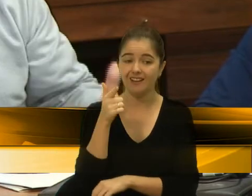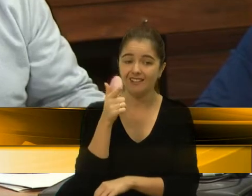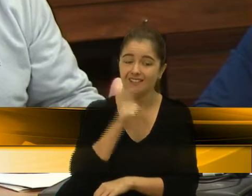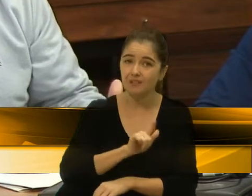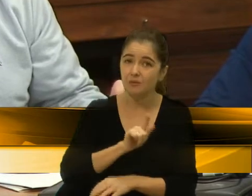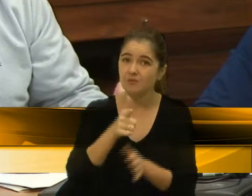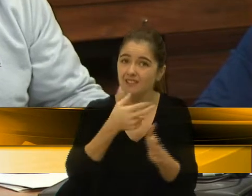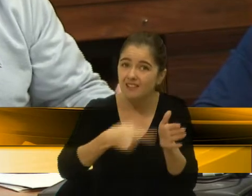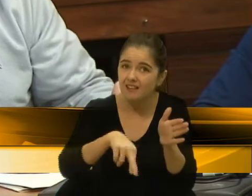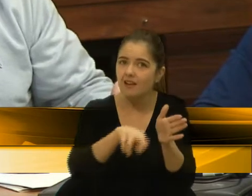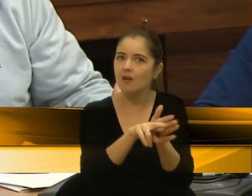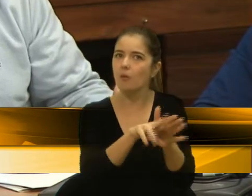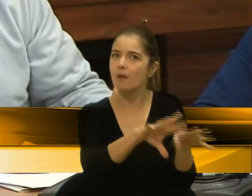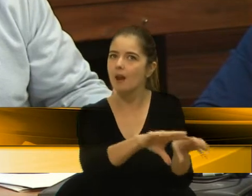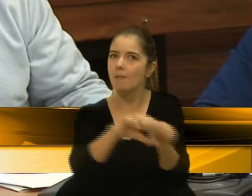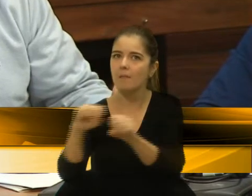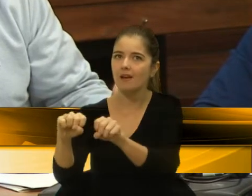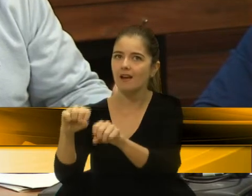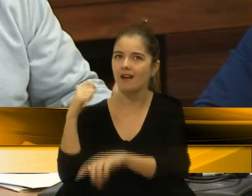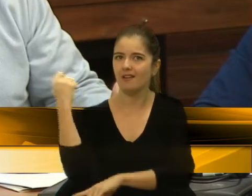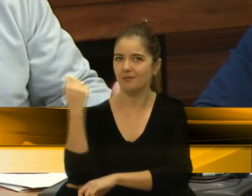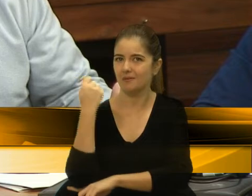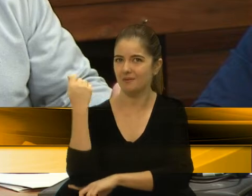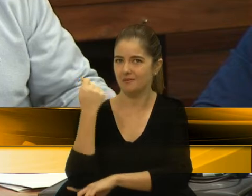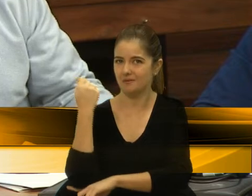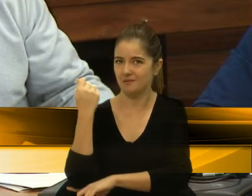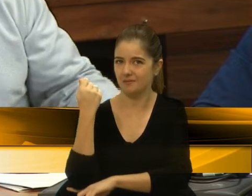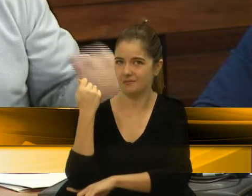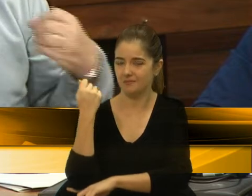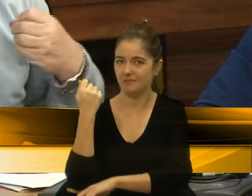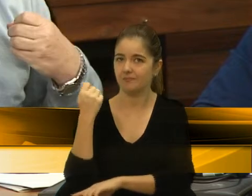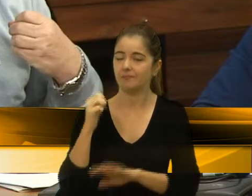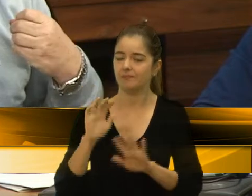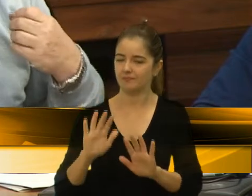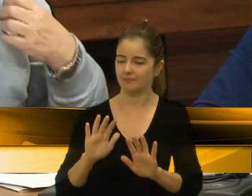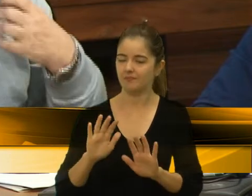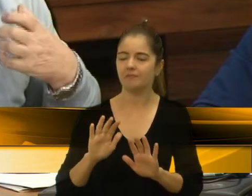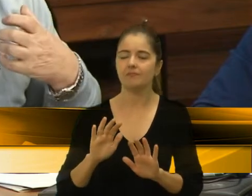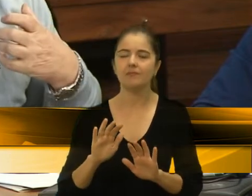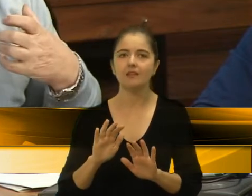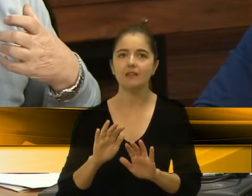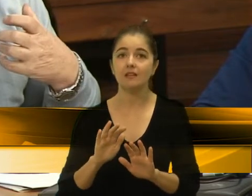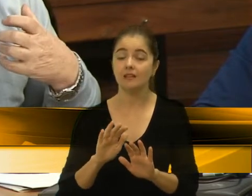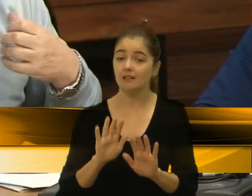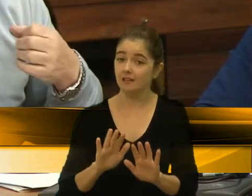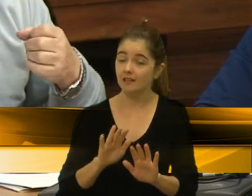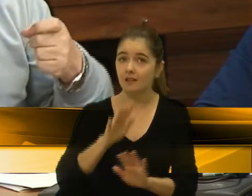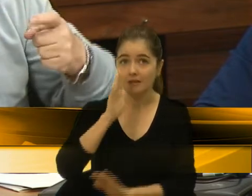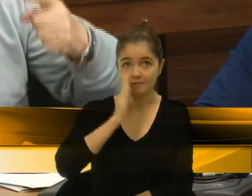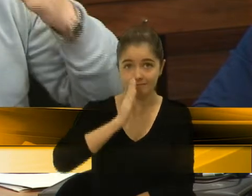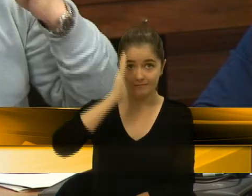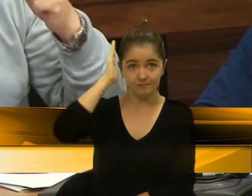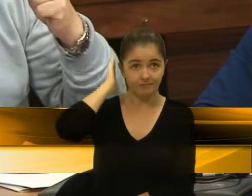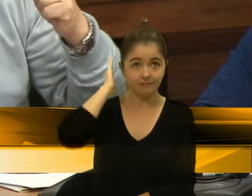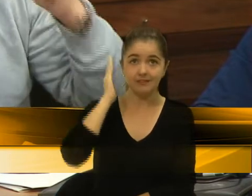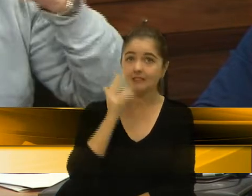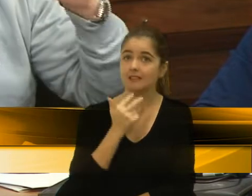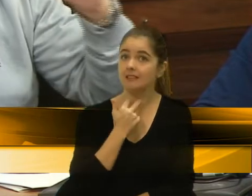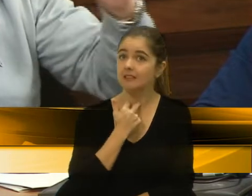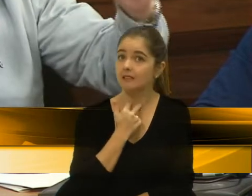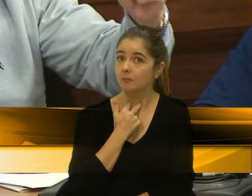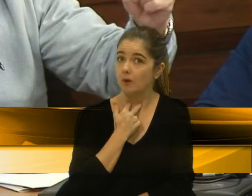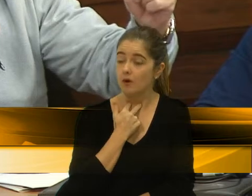gente não pode ser inocente nesse aspecto, Então, o prefeito não pode, sob pena de